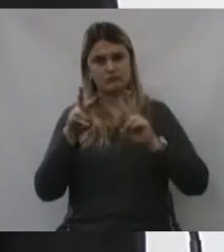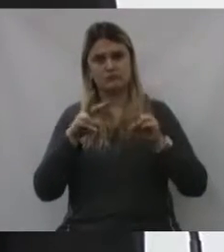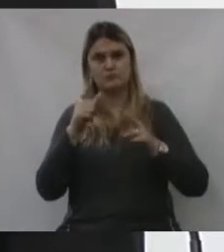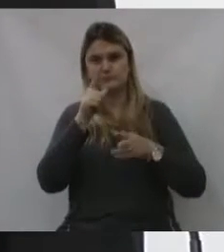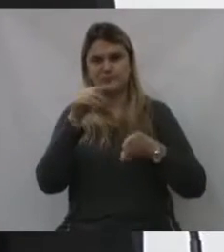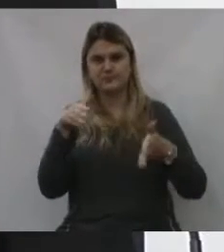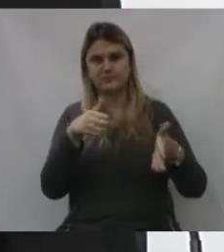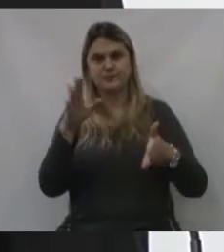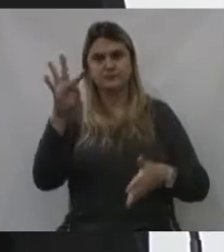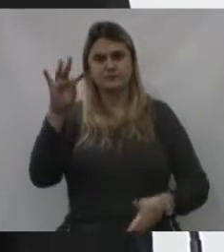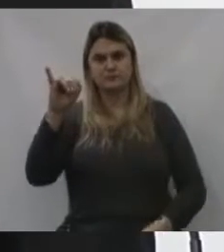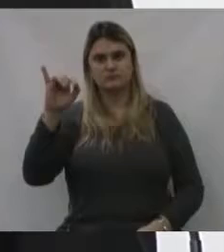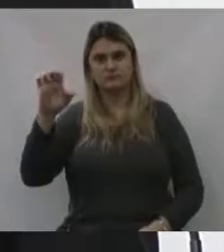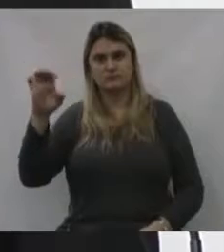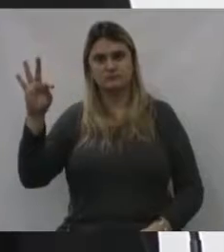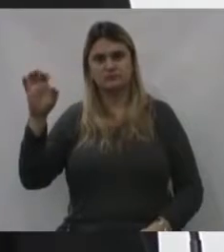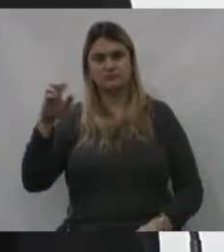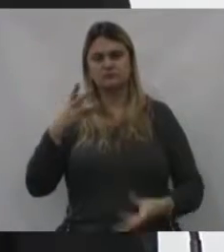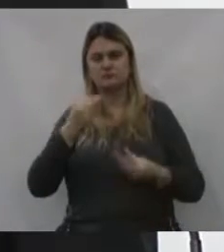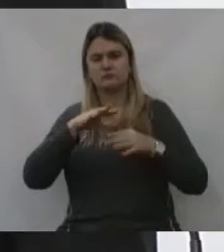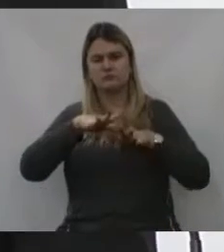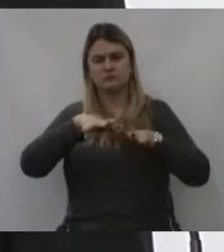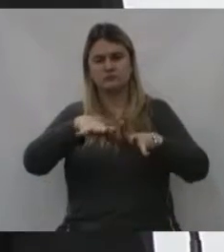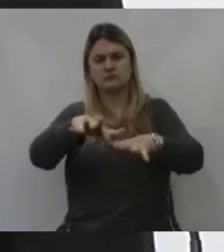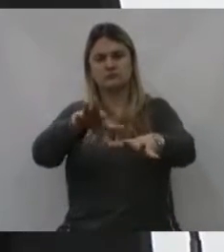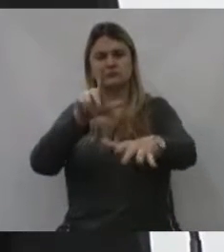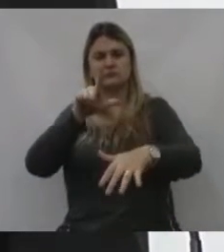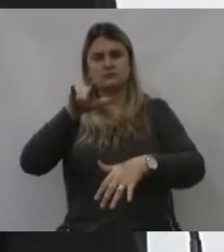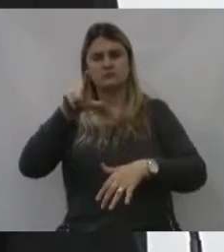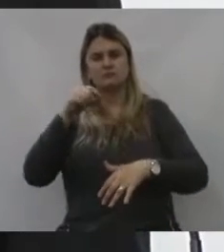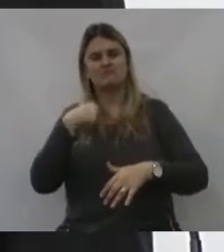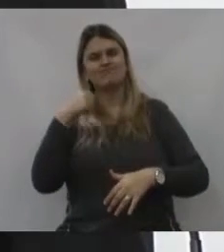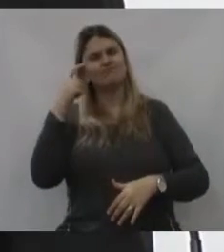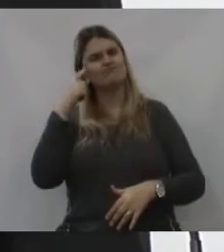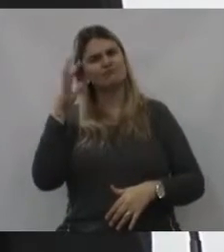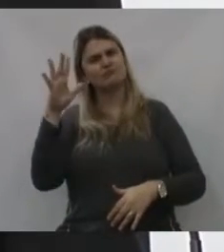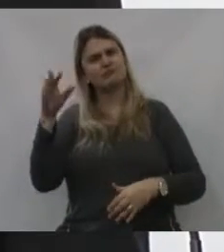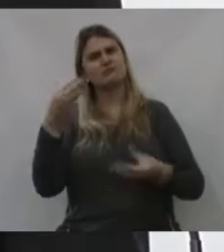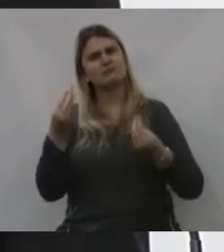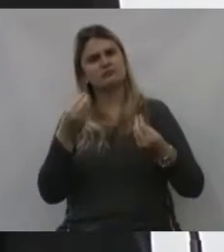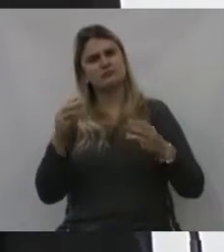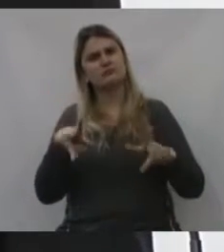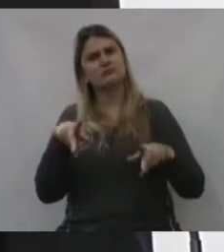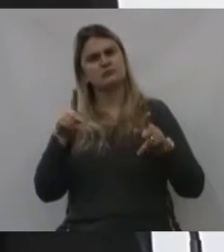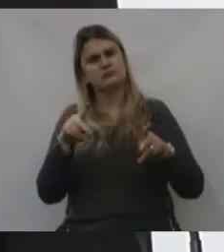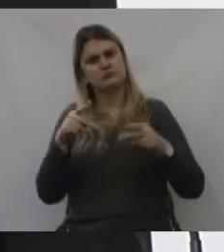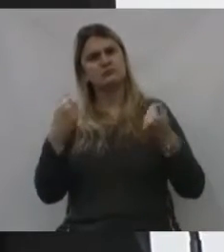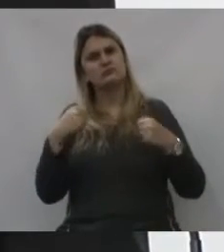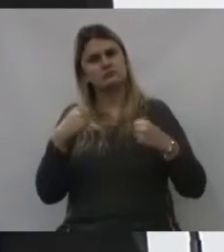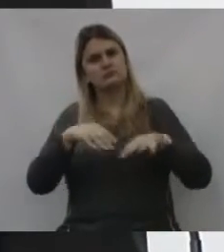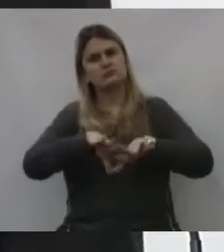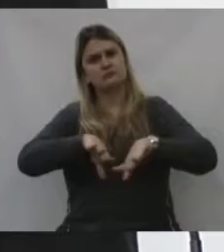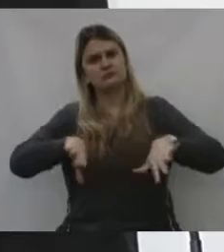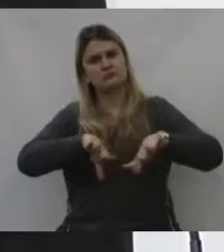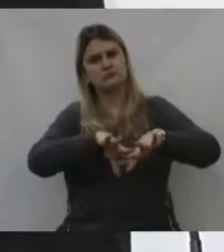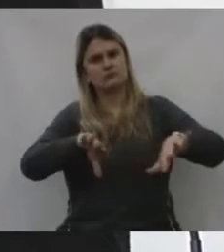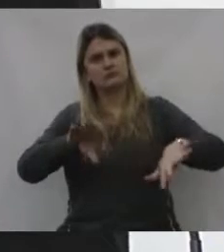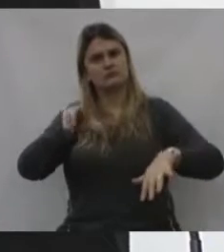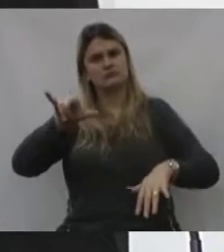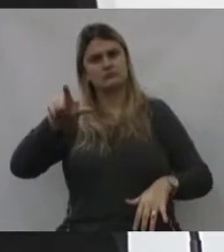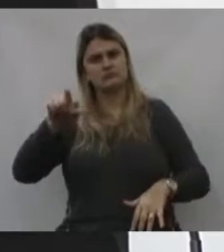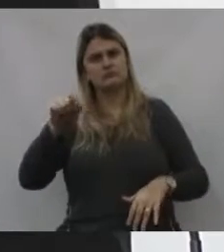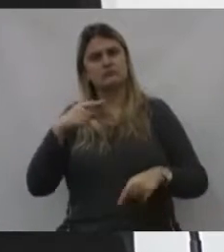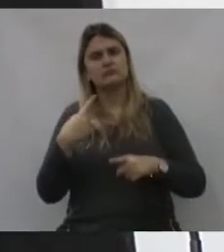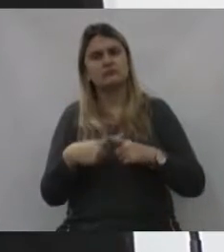Estava vendo o Rio Tietê esses dias com uma imensidão de lixo lá dentro. Fiquei imaginando, pô, uma população tem que separar